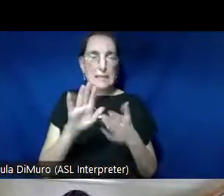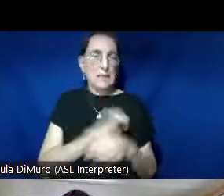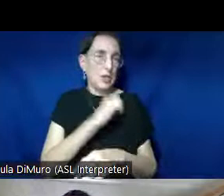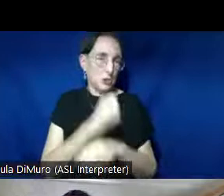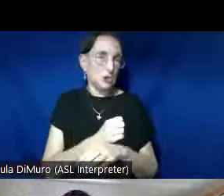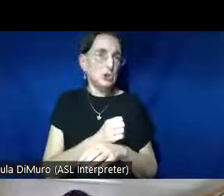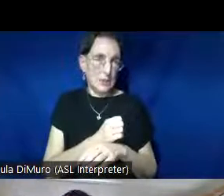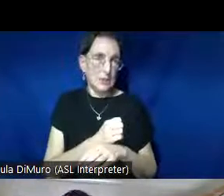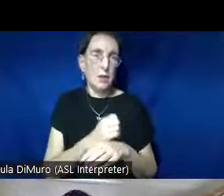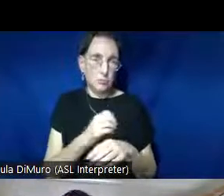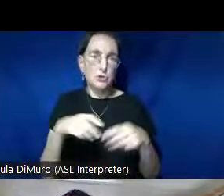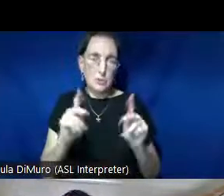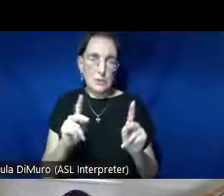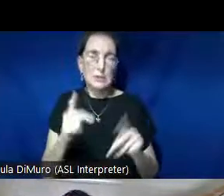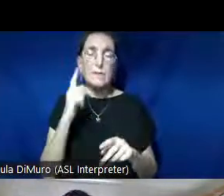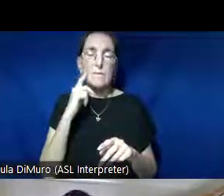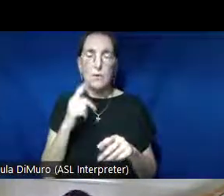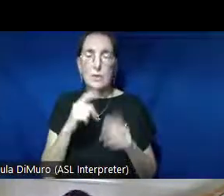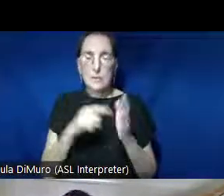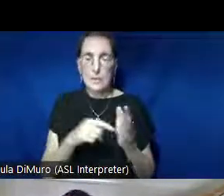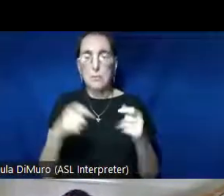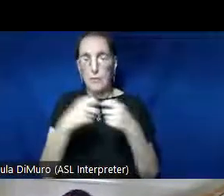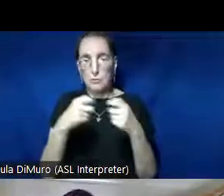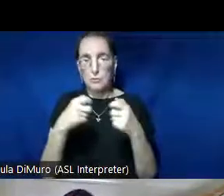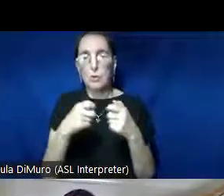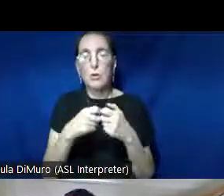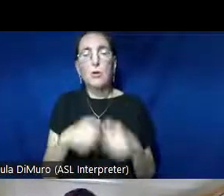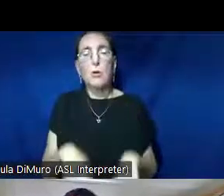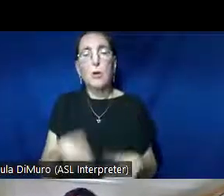eficiência e oportunidades, como por exemplo